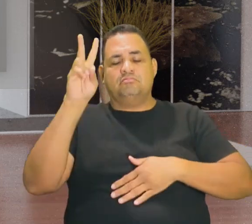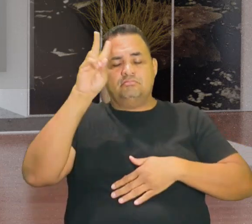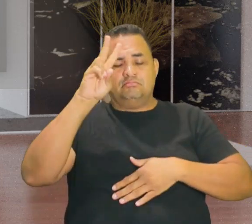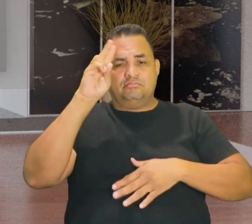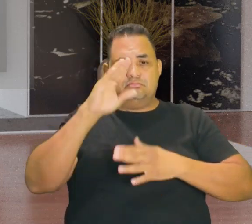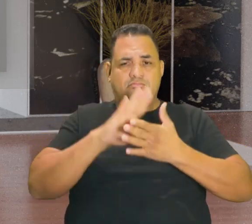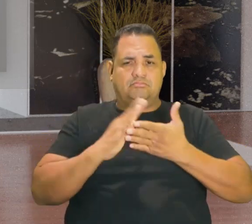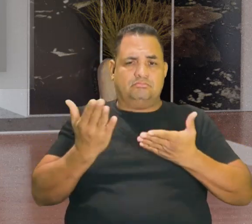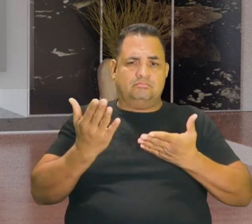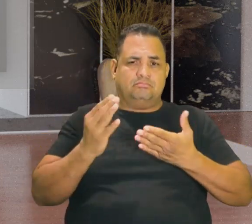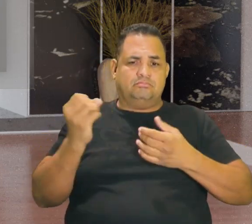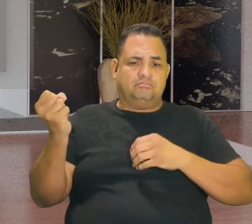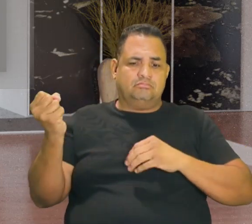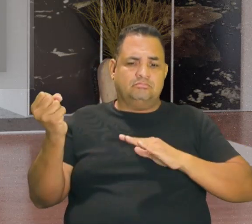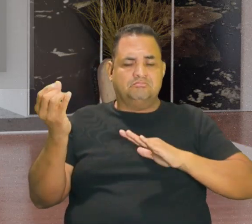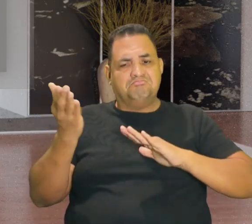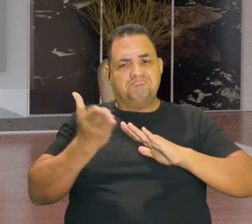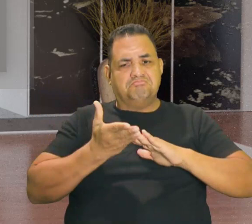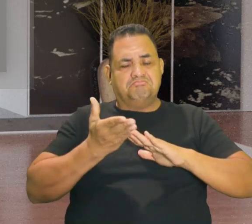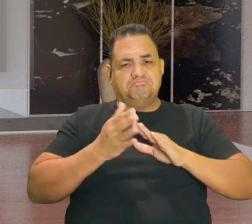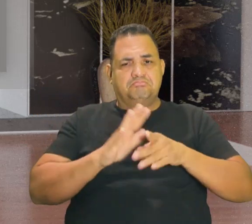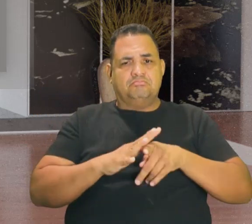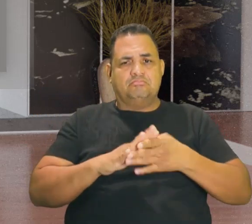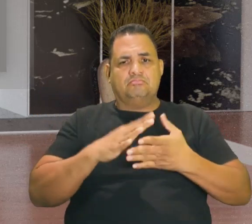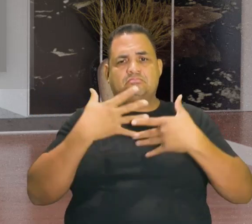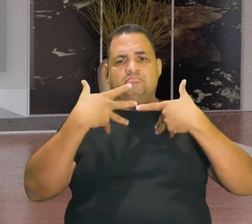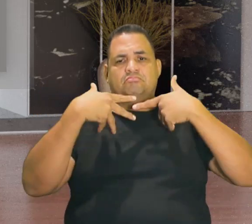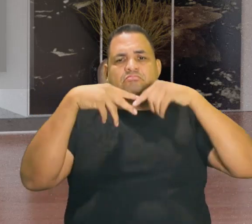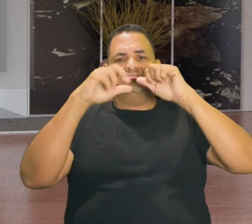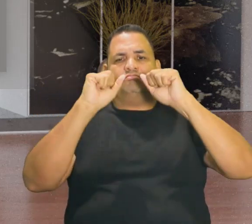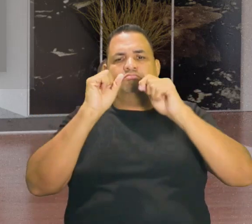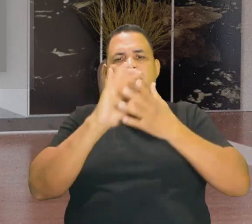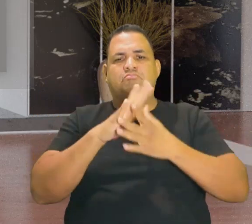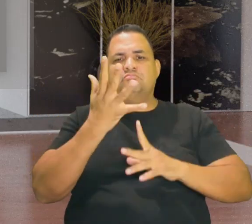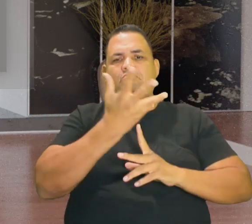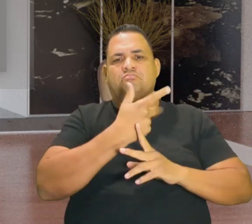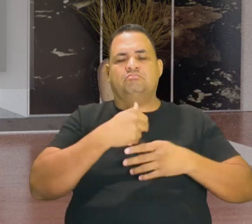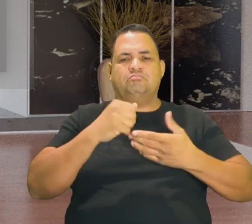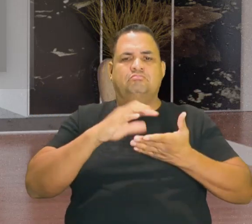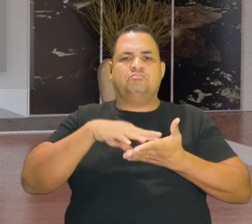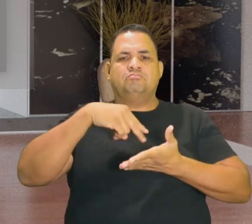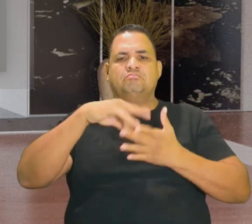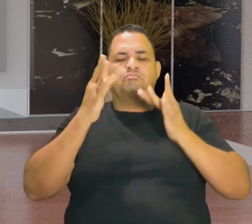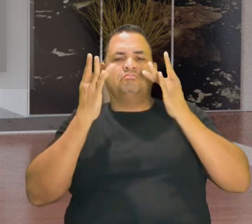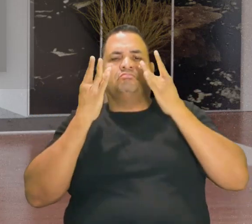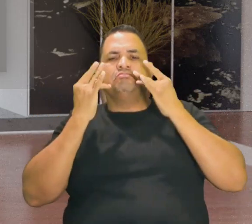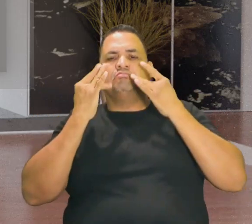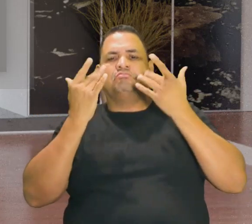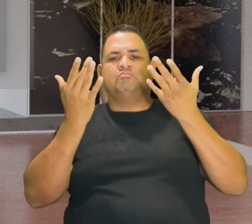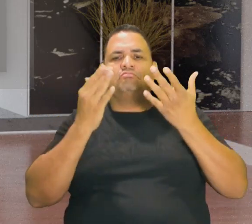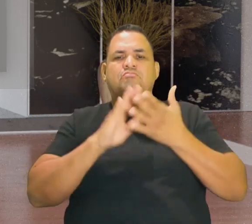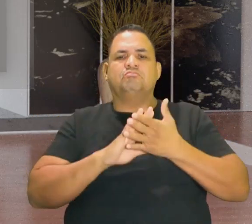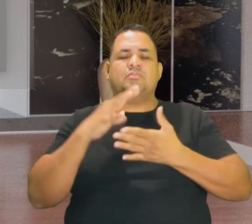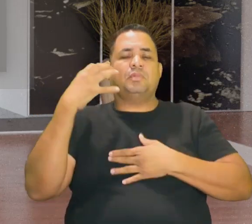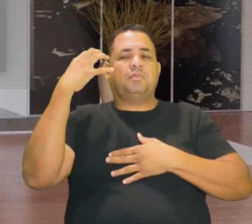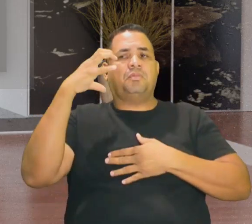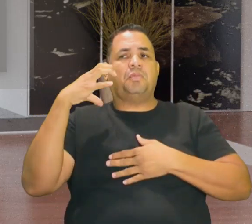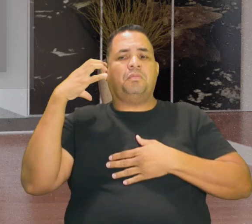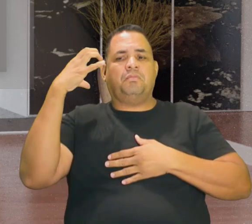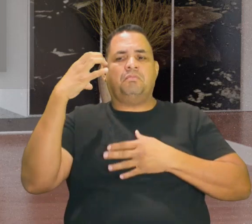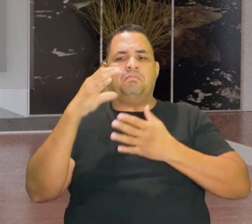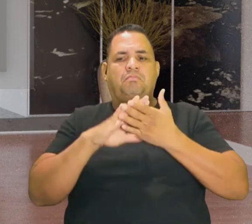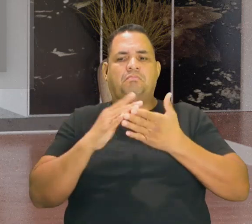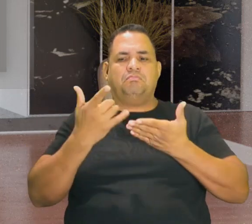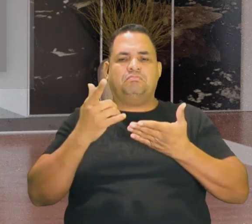da arte arte contemporânea mas as linguagens da arte Como dança teatro ou música